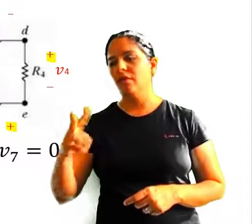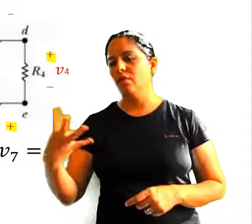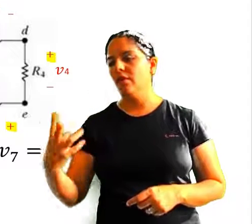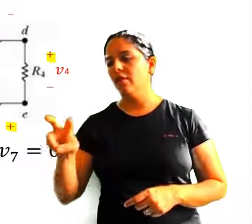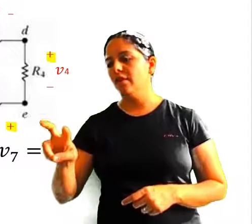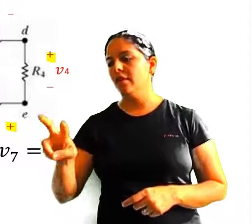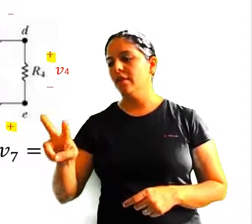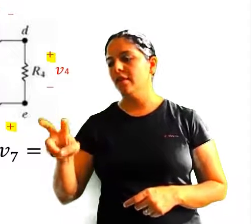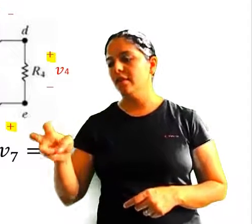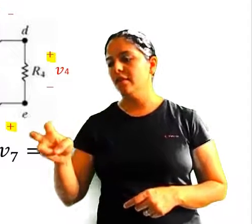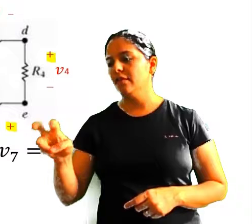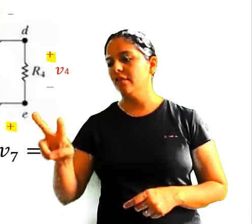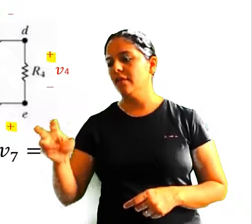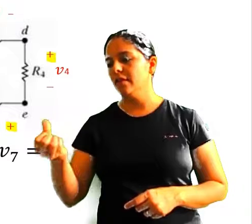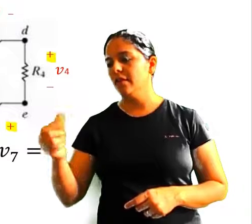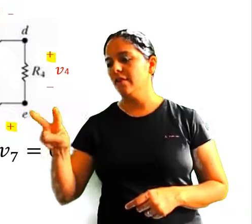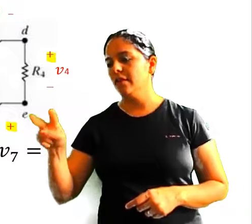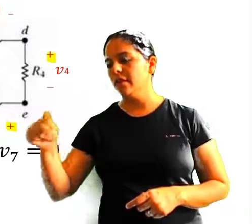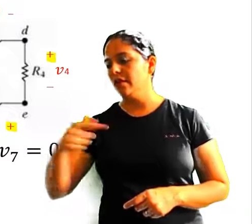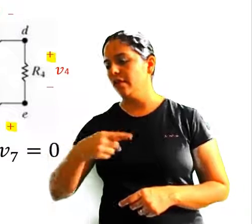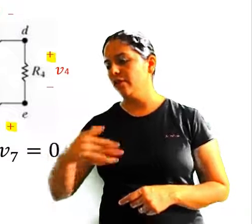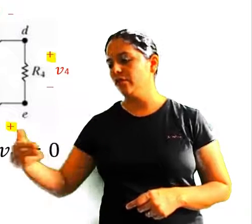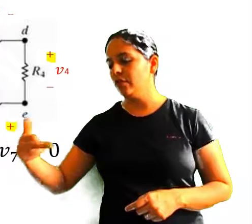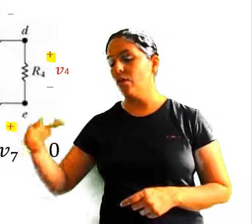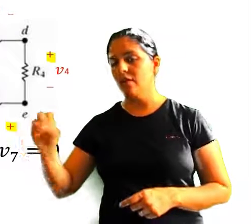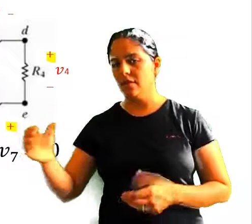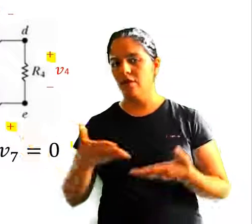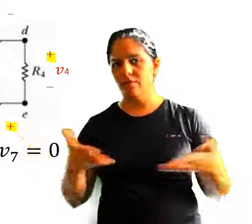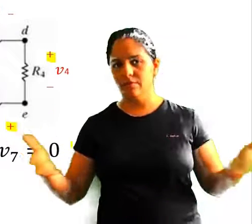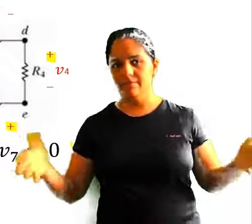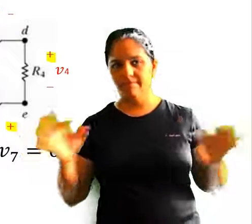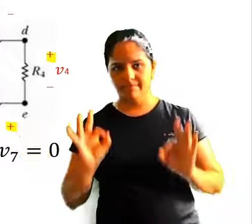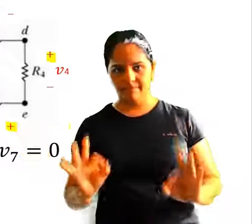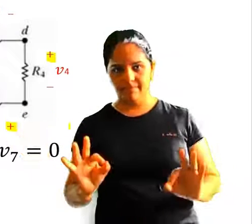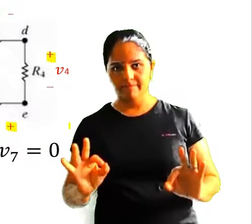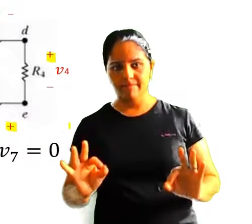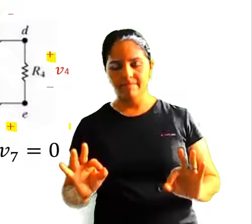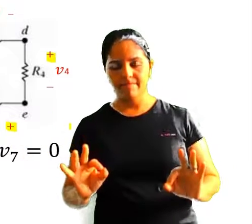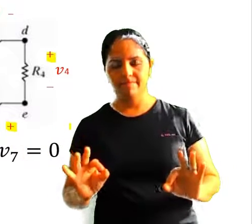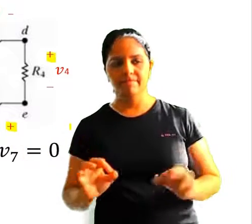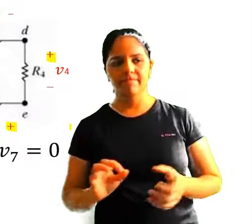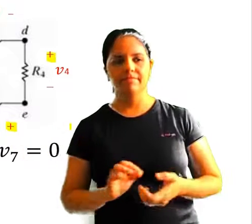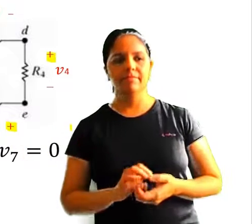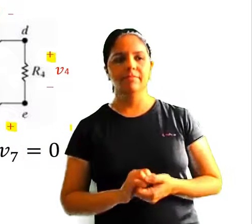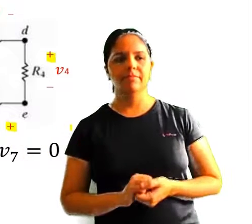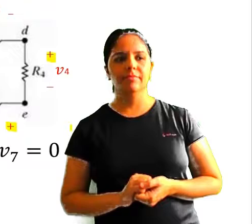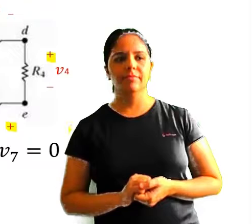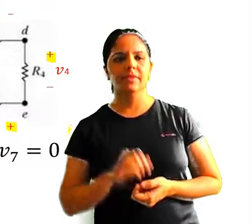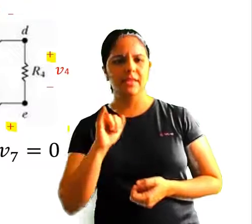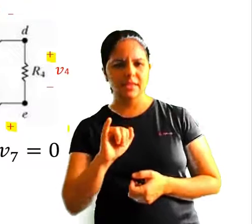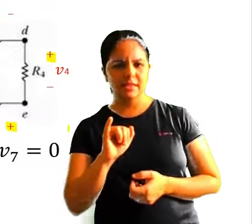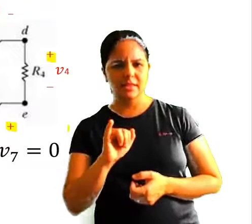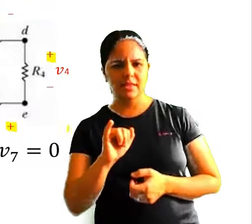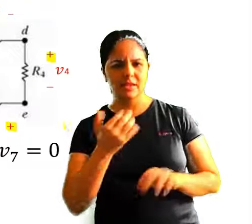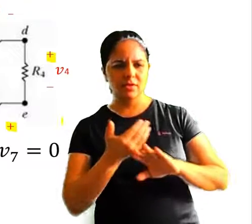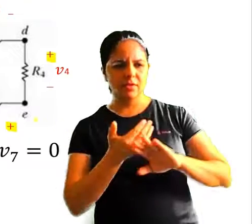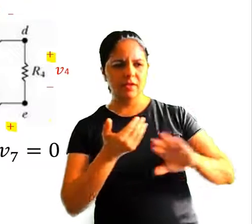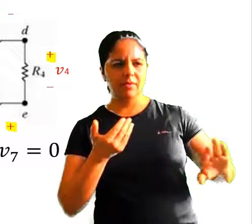V1, V2, V3, V4, V5, V6 e V7 é igual a zero, tá?